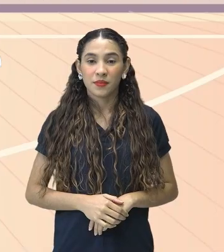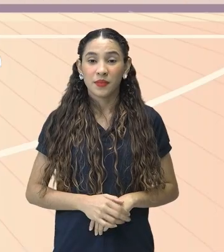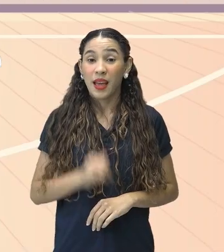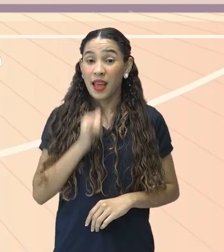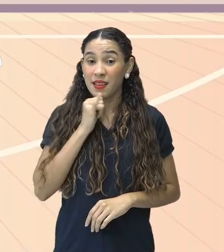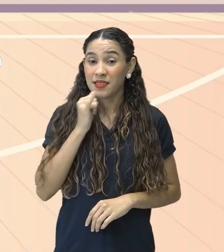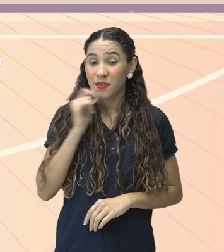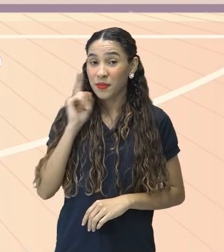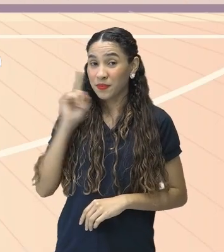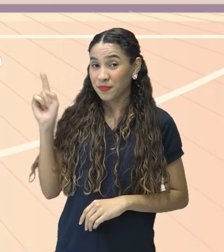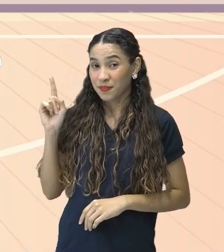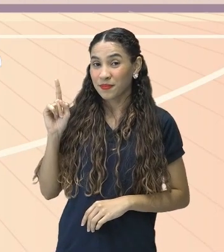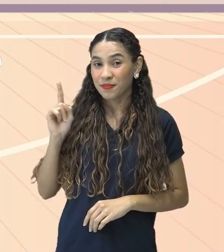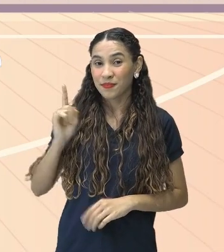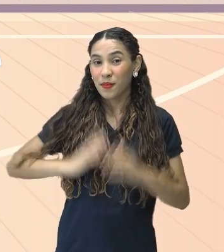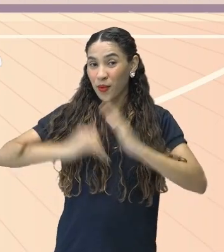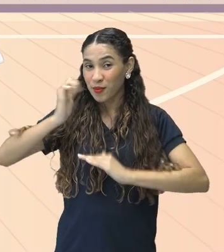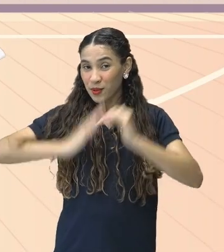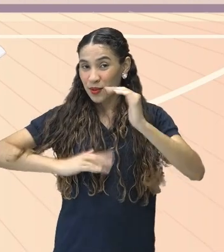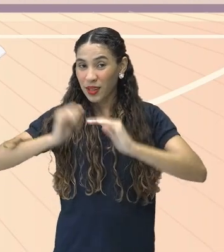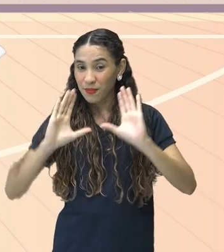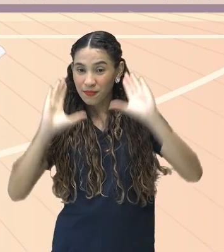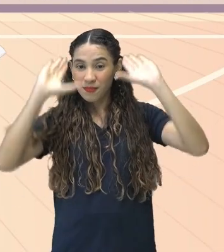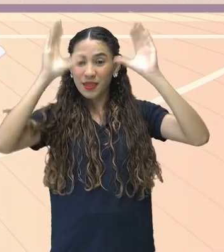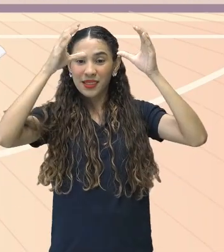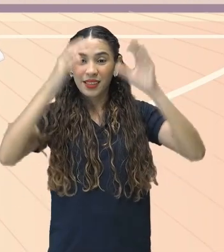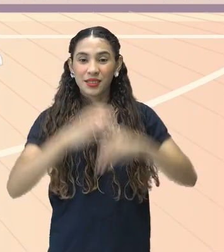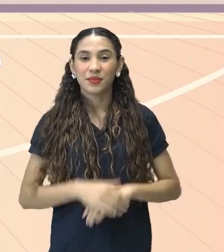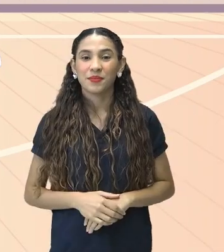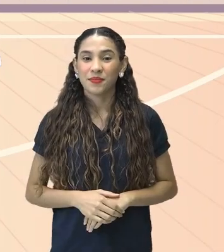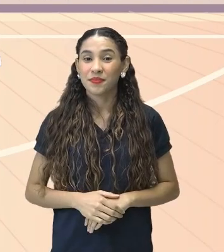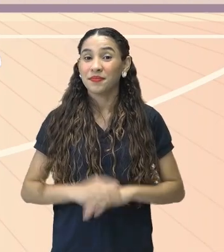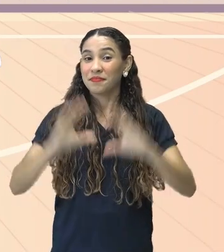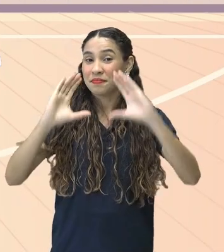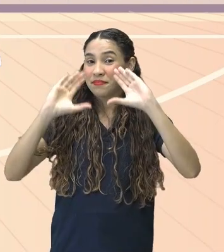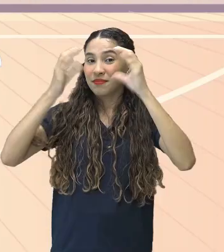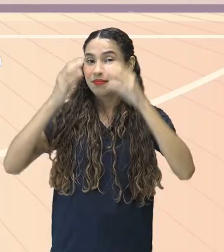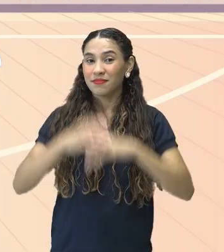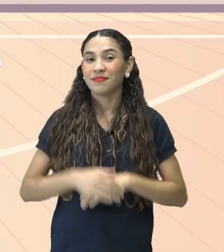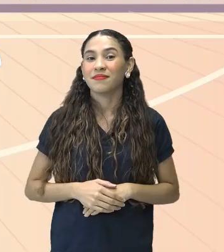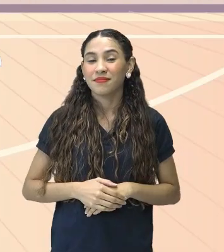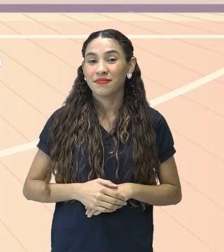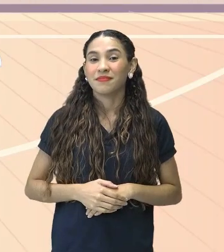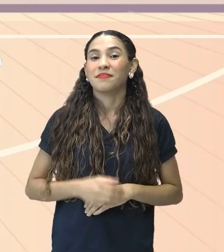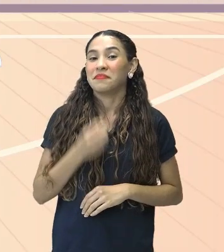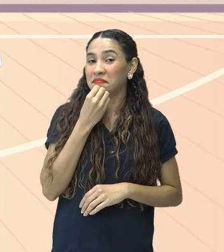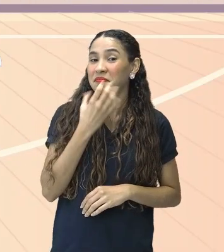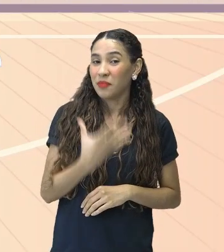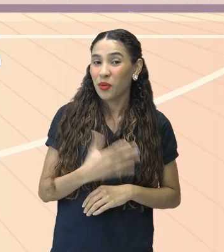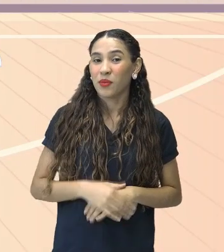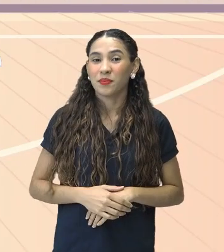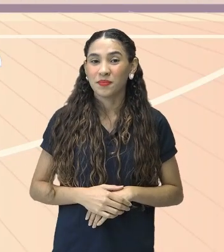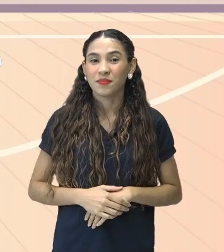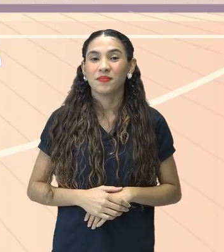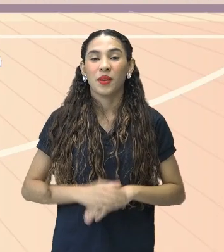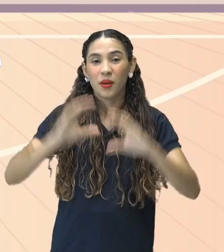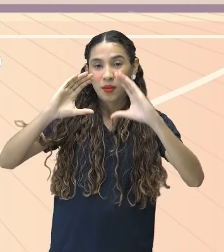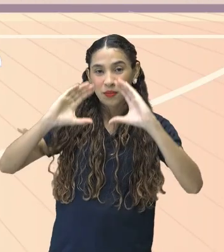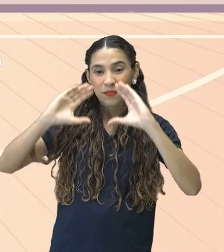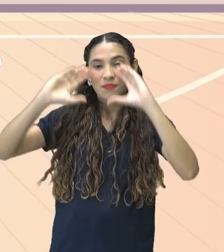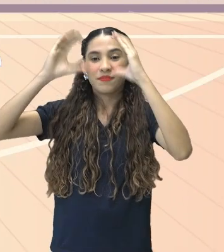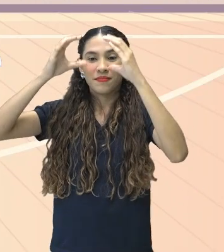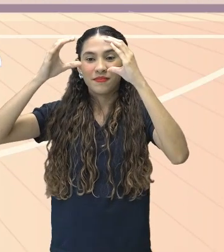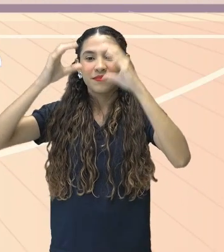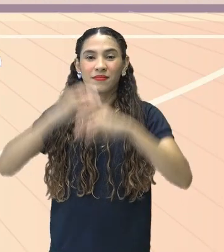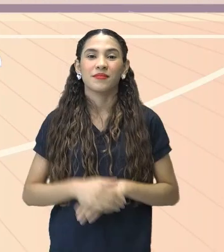Olha aí a nossa jogadora de basquete, né? Olha, muito bom. Olha aí como ela acerta